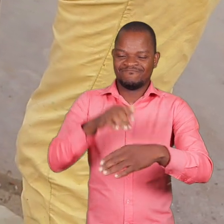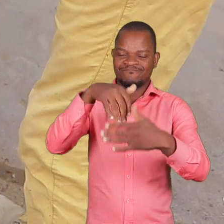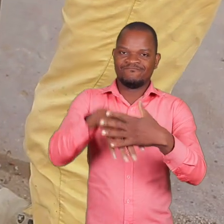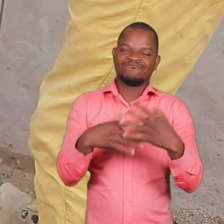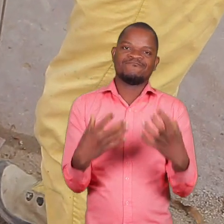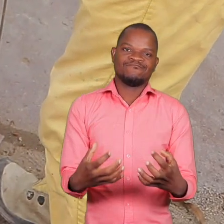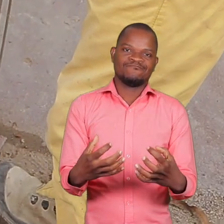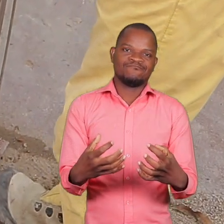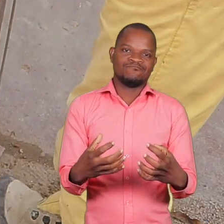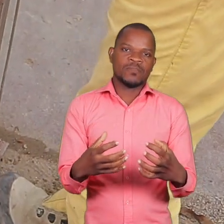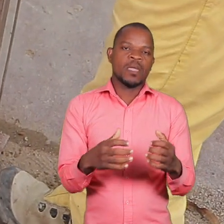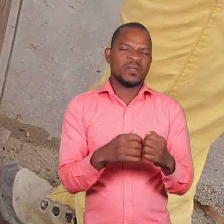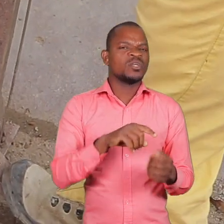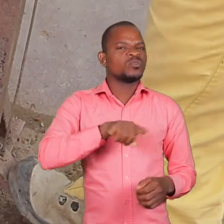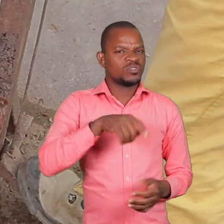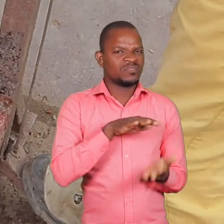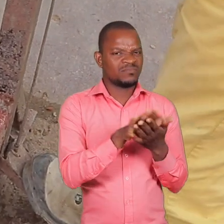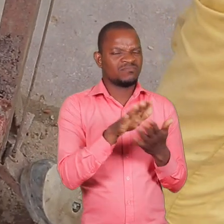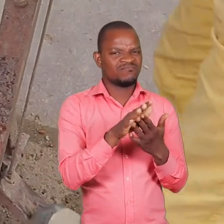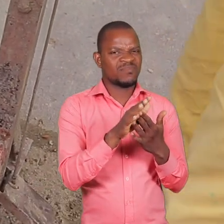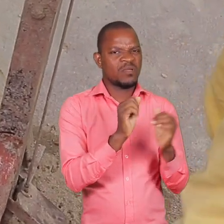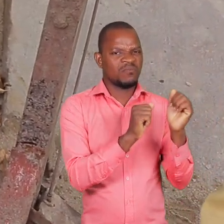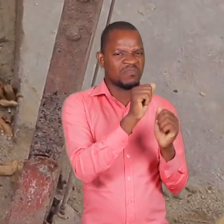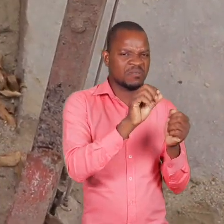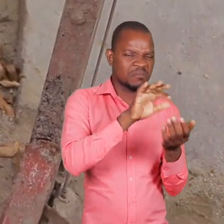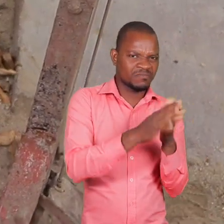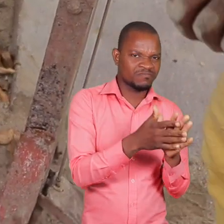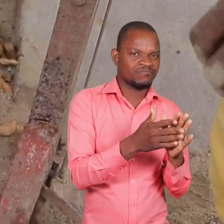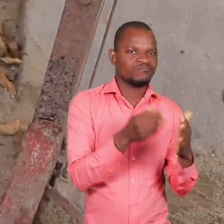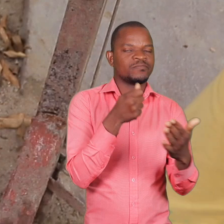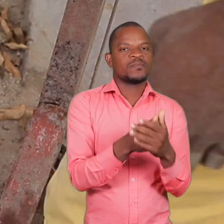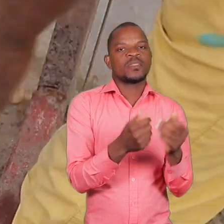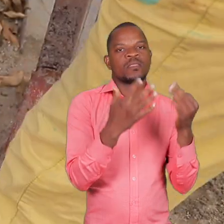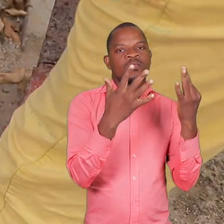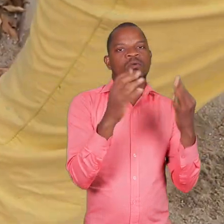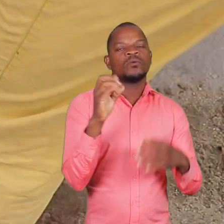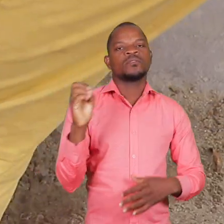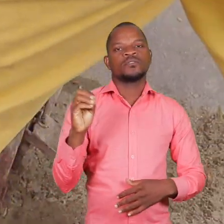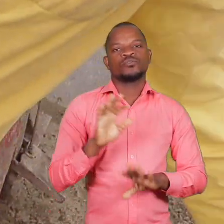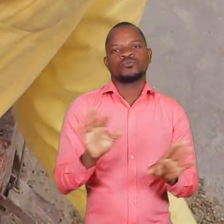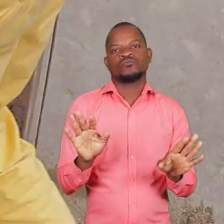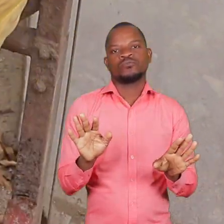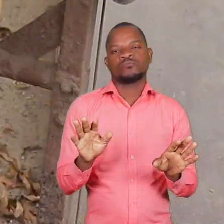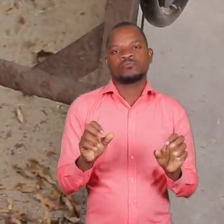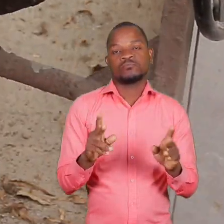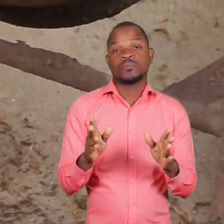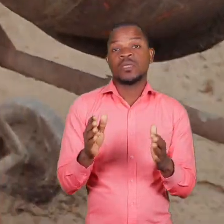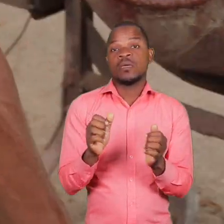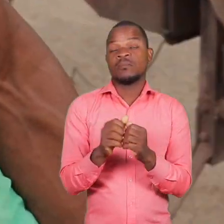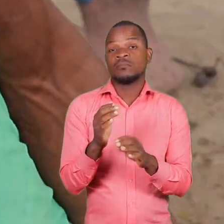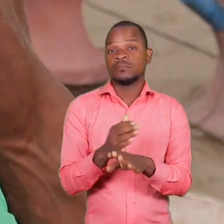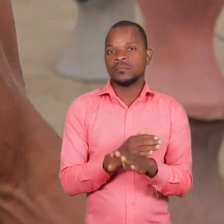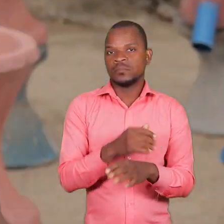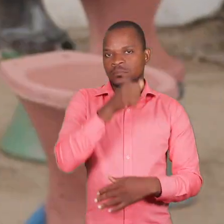de comercialização normal é 800 meticais. No princípio, confesso, foi um bocadinho complicado, porque